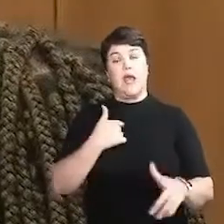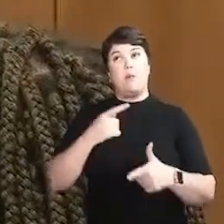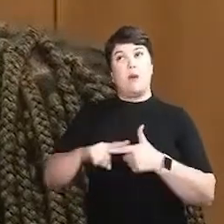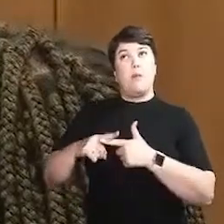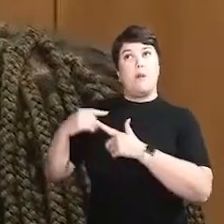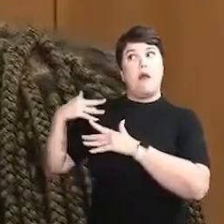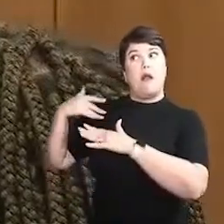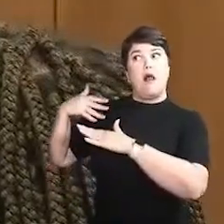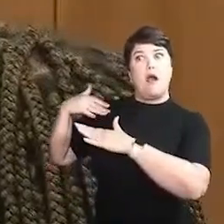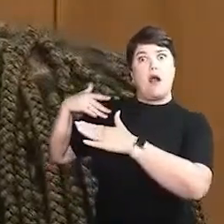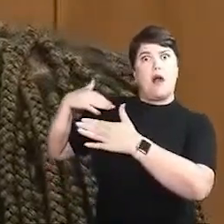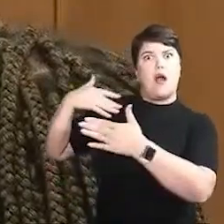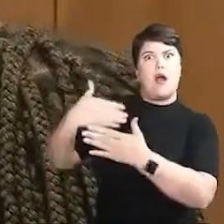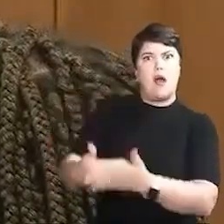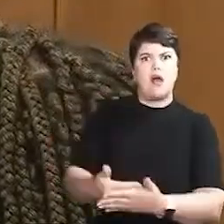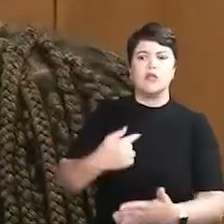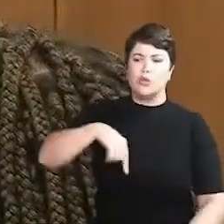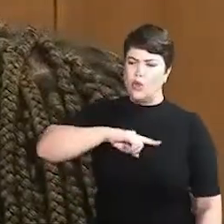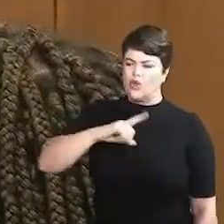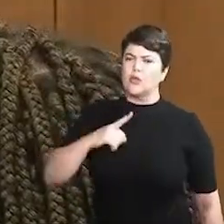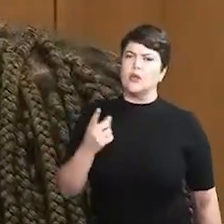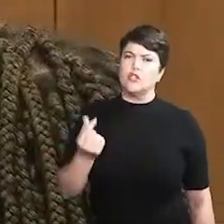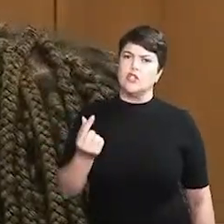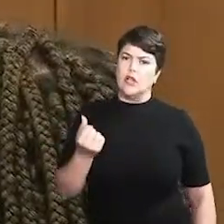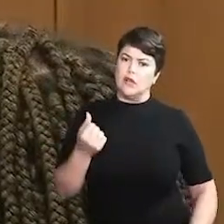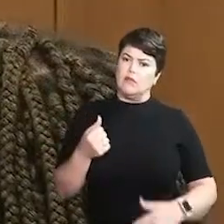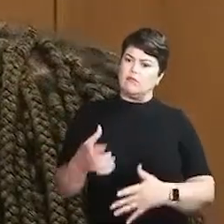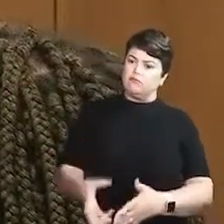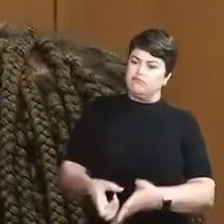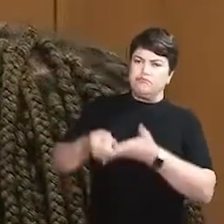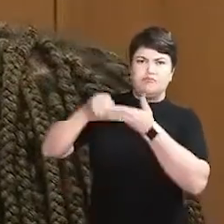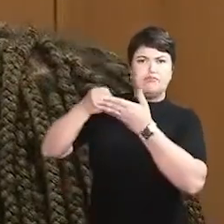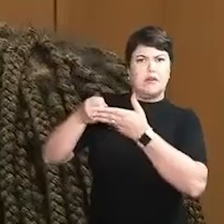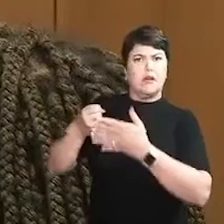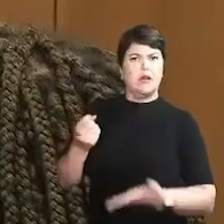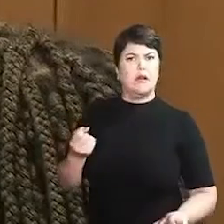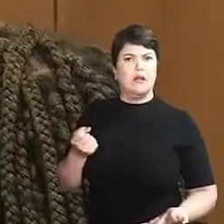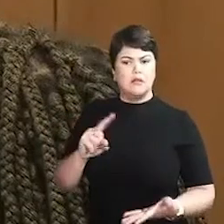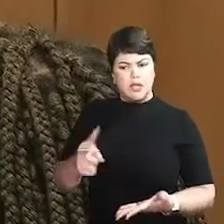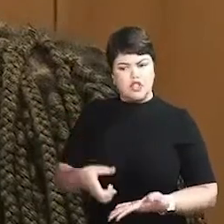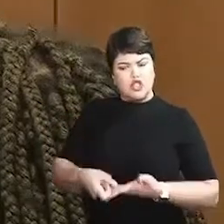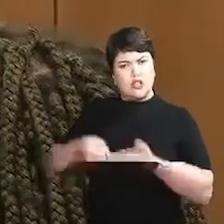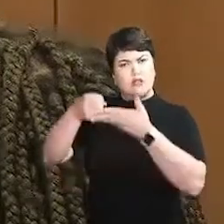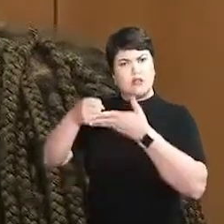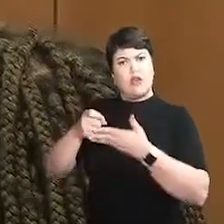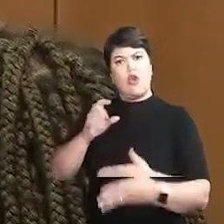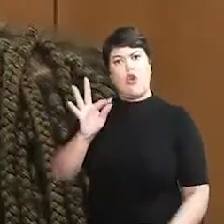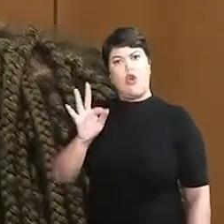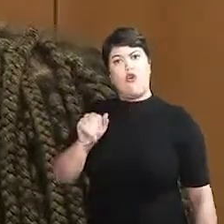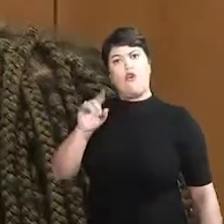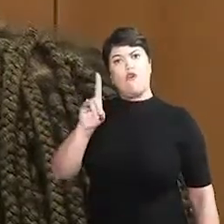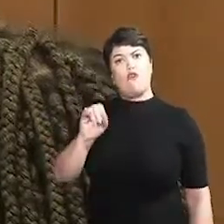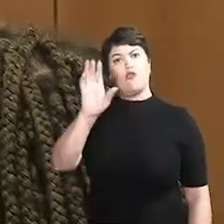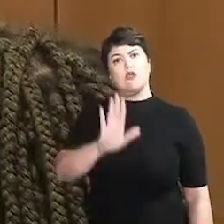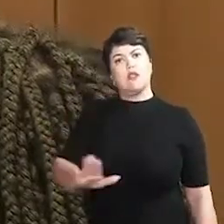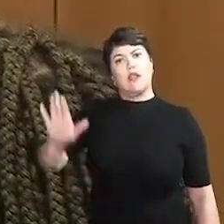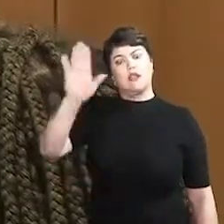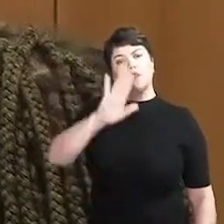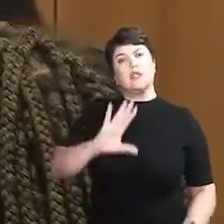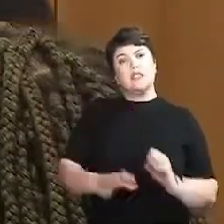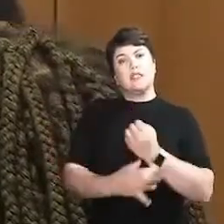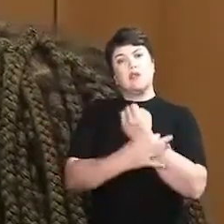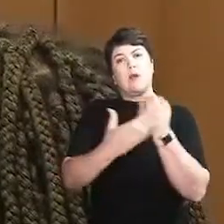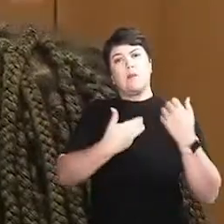décadas nós temos dinheiro empossado só do Fundo Nacional de Segurança Pública nós estamos